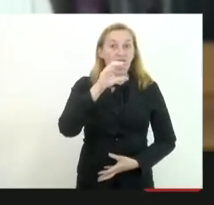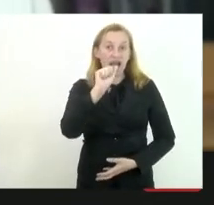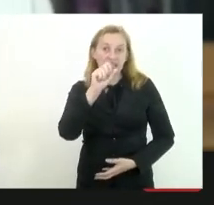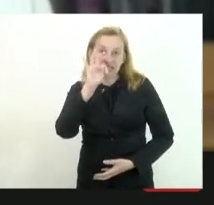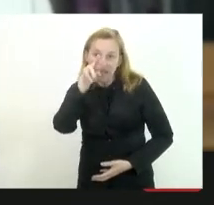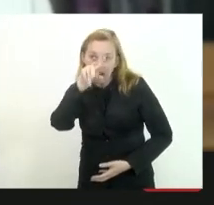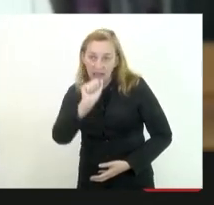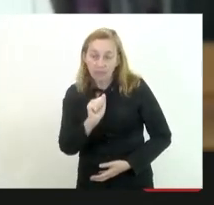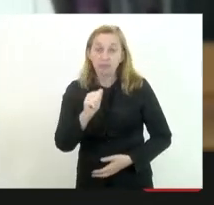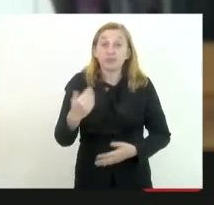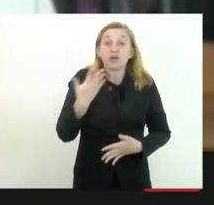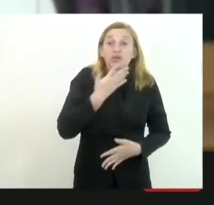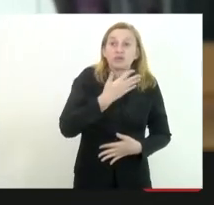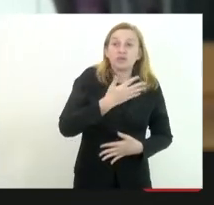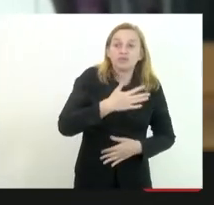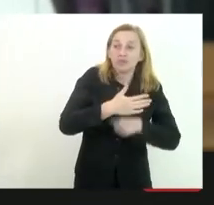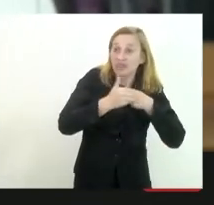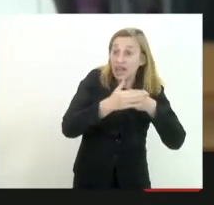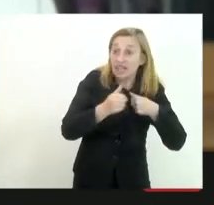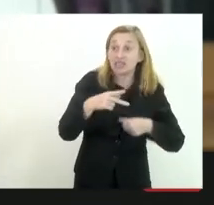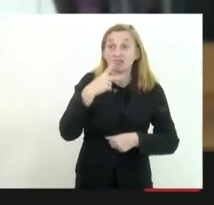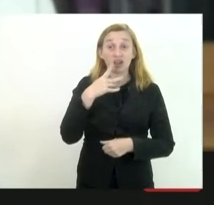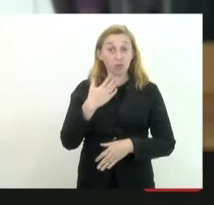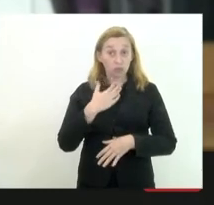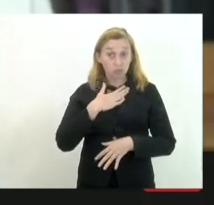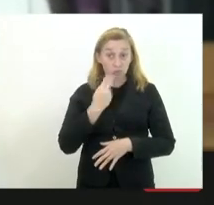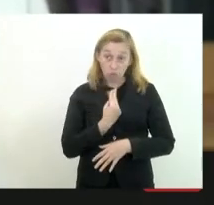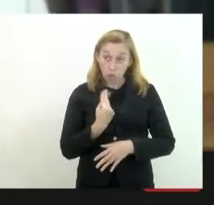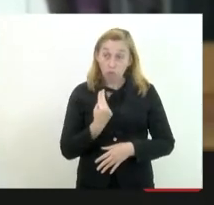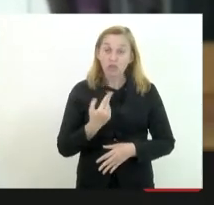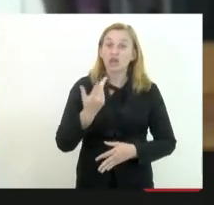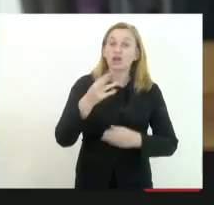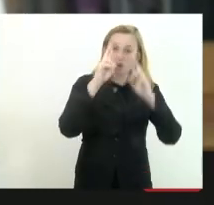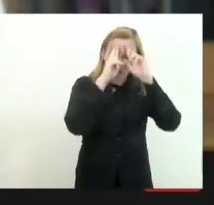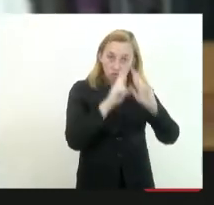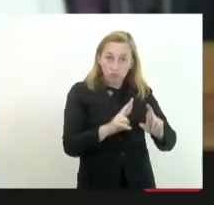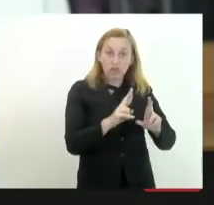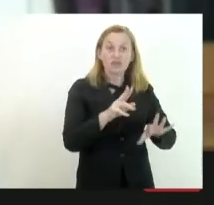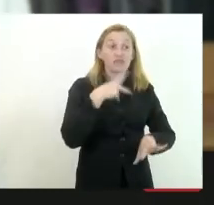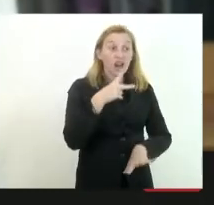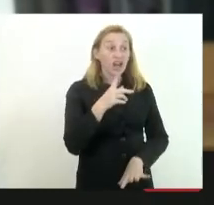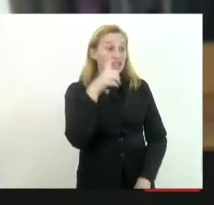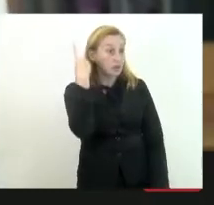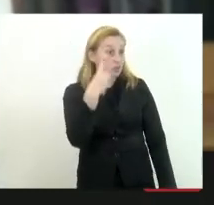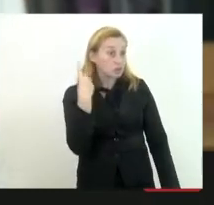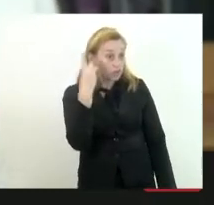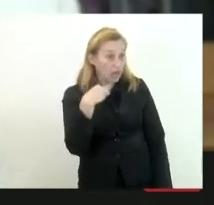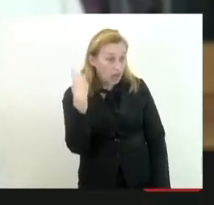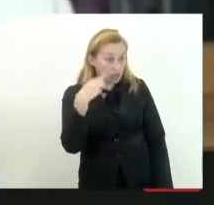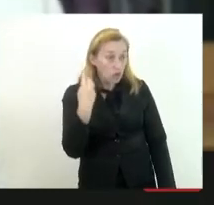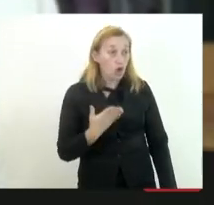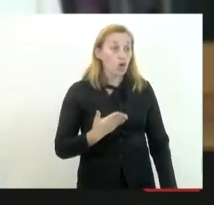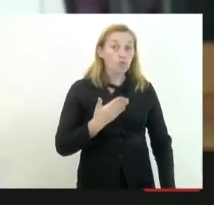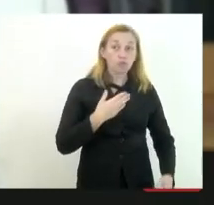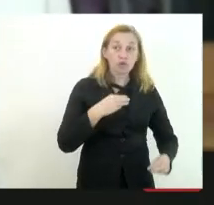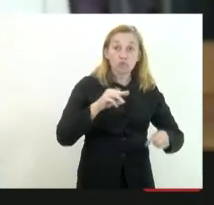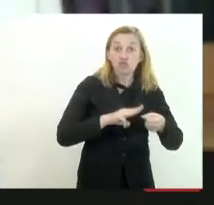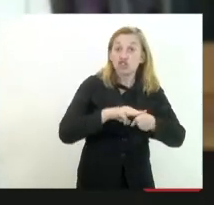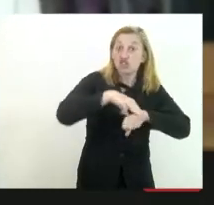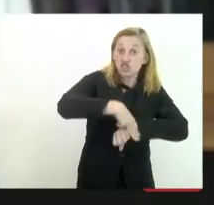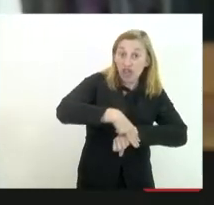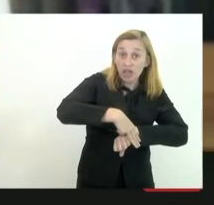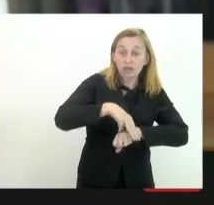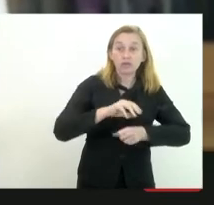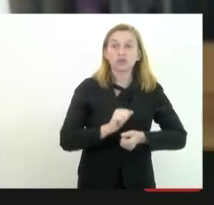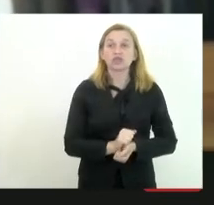Nunes pelo carinho de citar o meu nome, tenho o meu respeito, e dizer, deputado, que no meu ministério pautado,